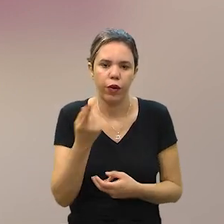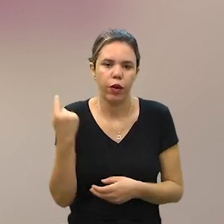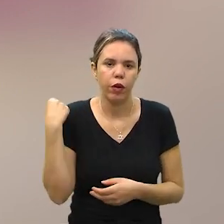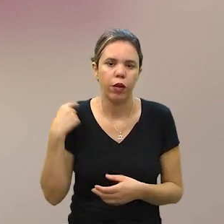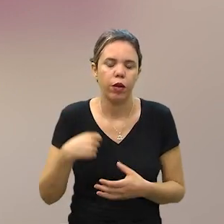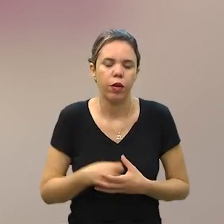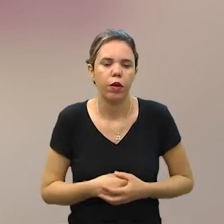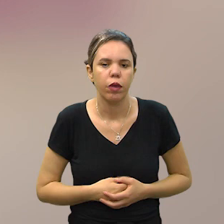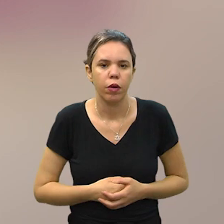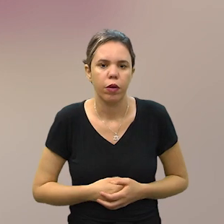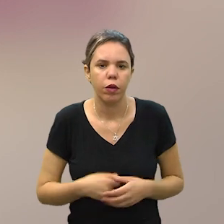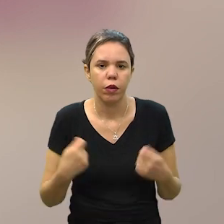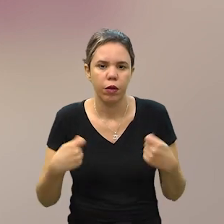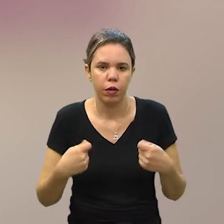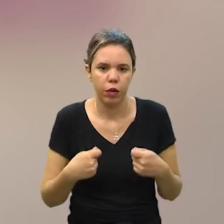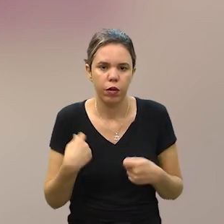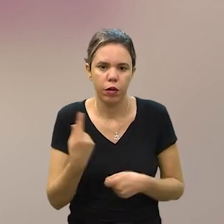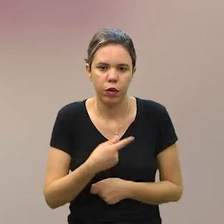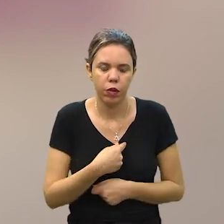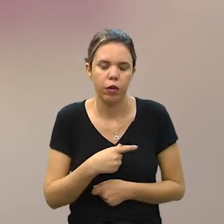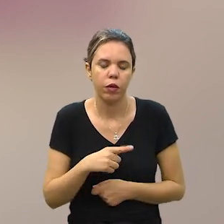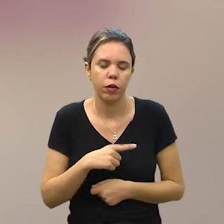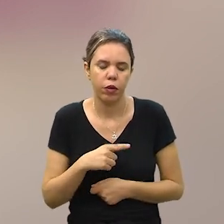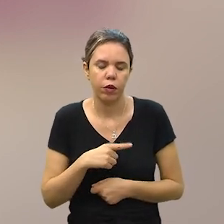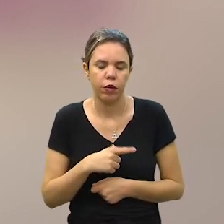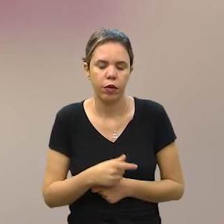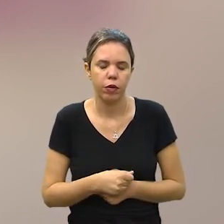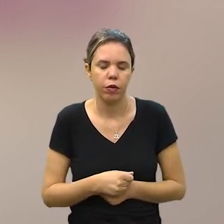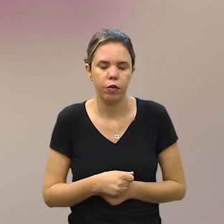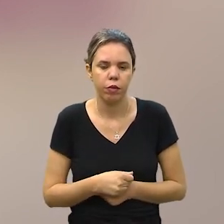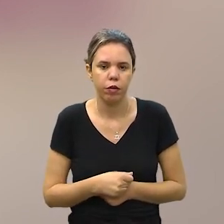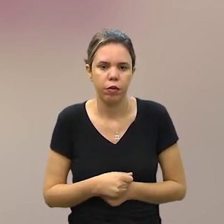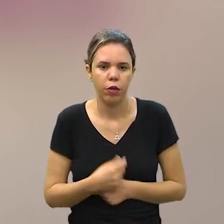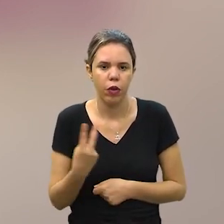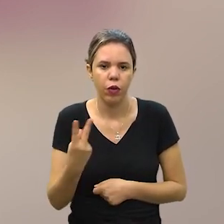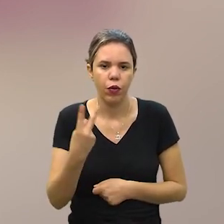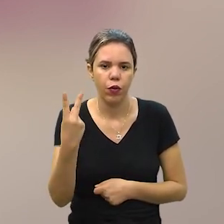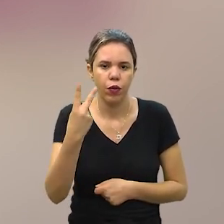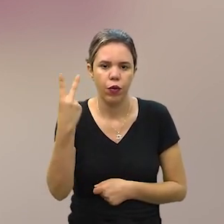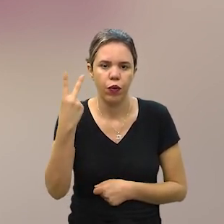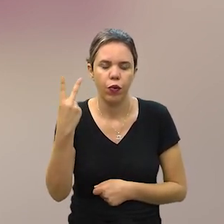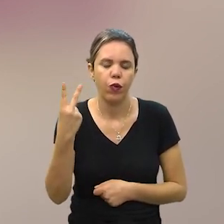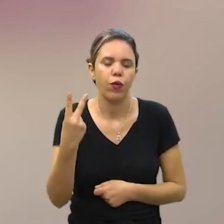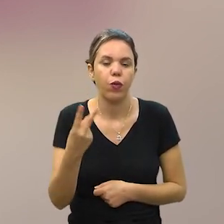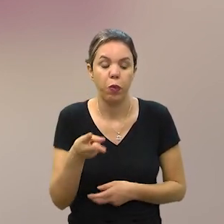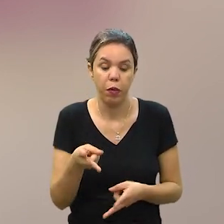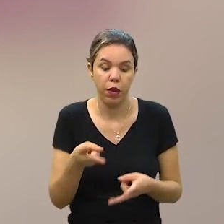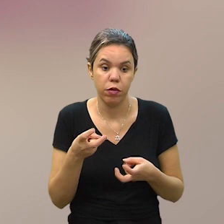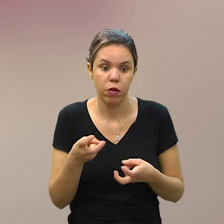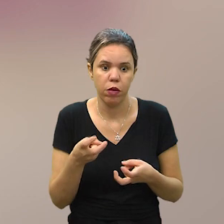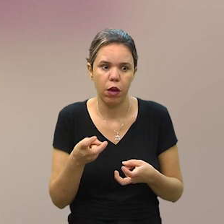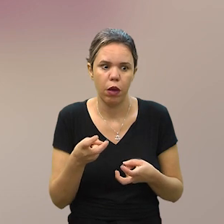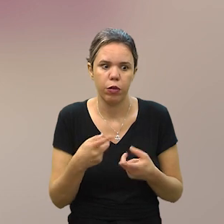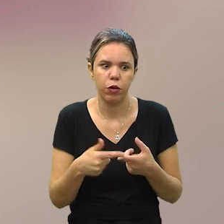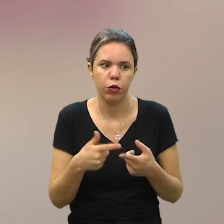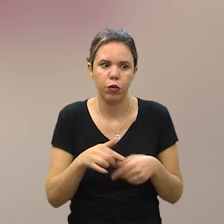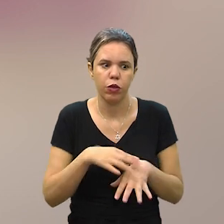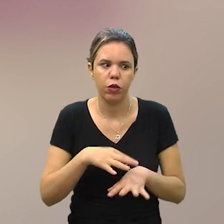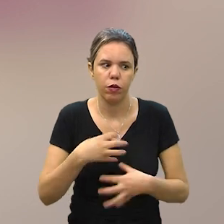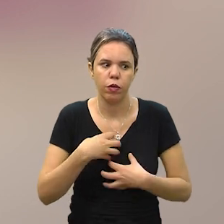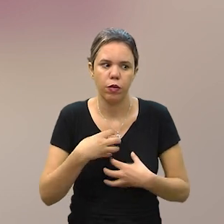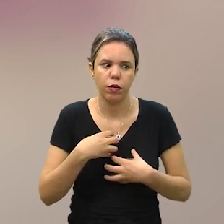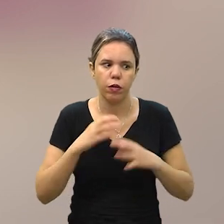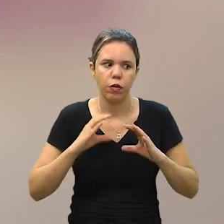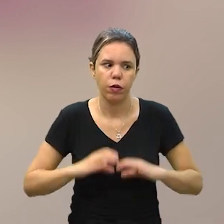falei anteriormente, é preciso que a gente dê valor a esses sintomas que vêm, né? A